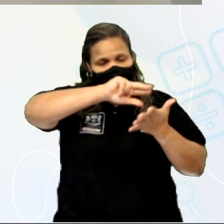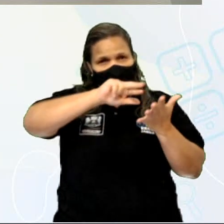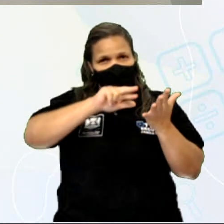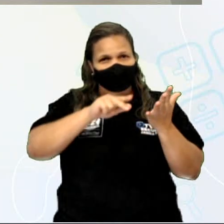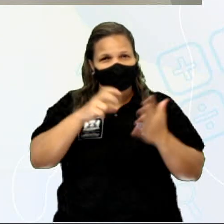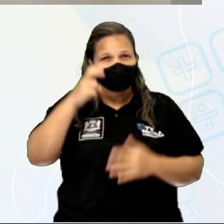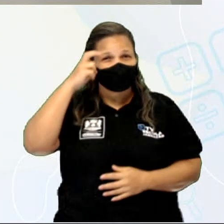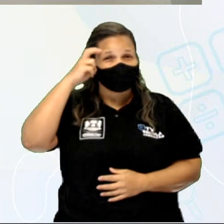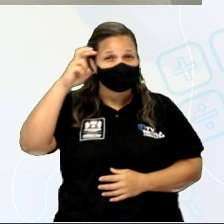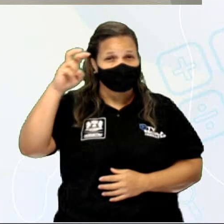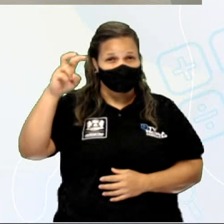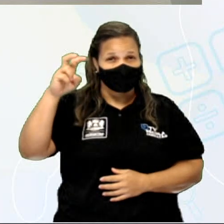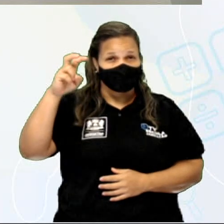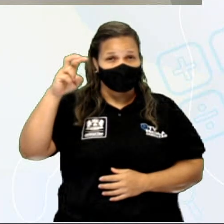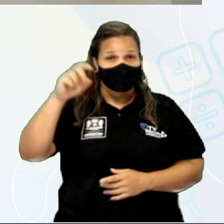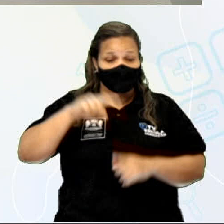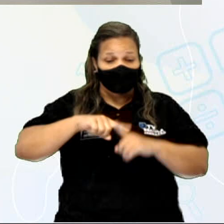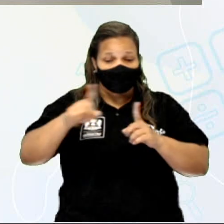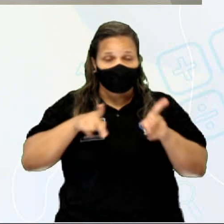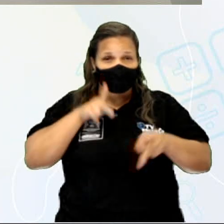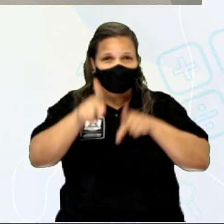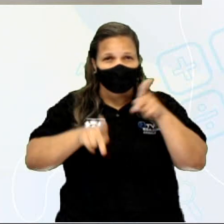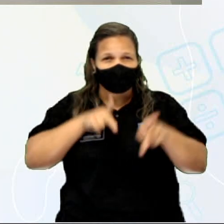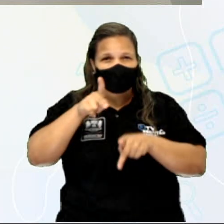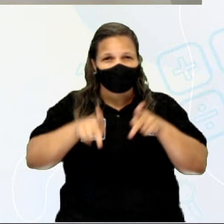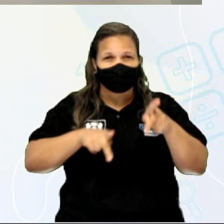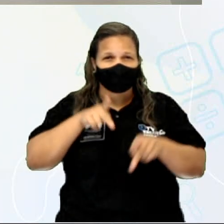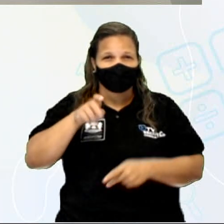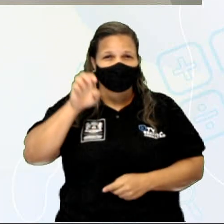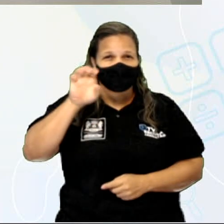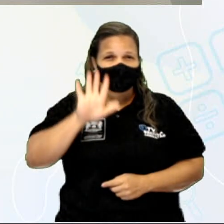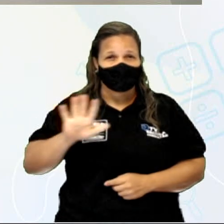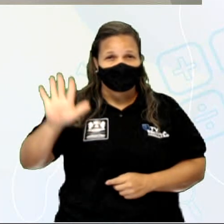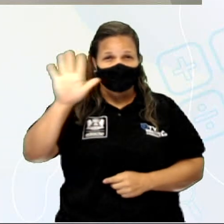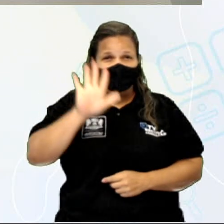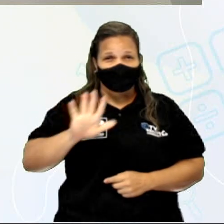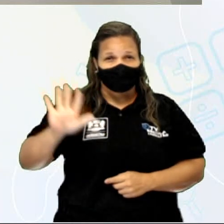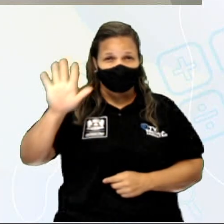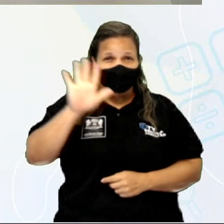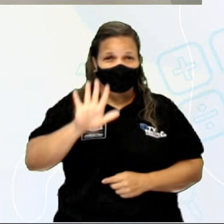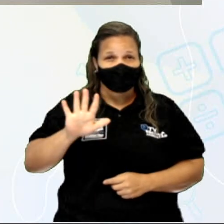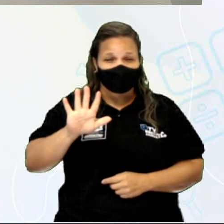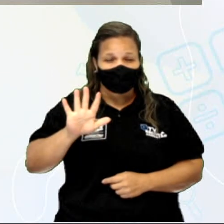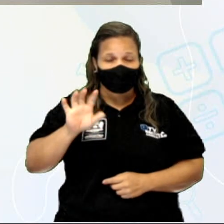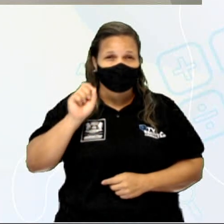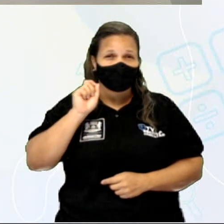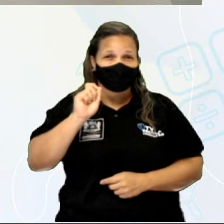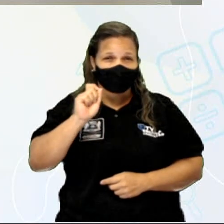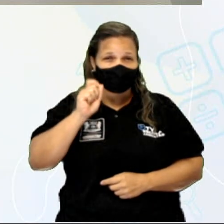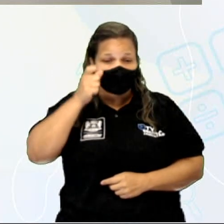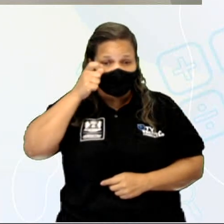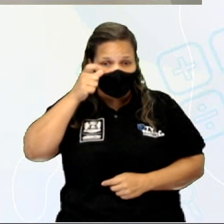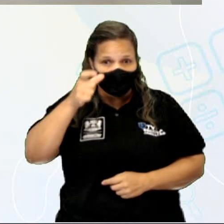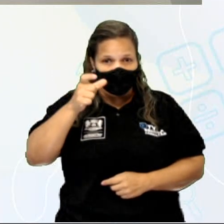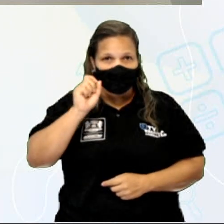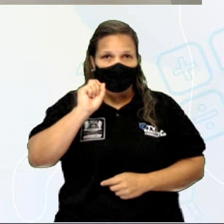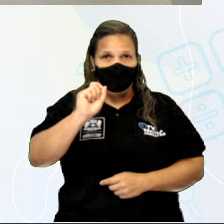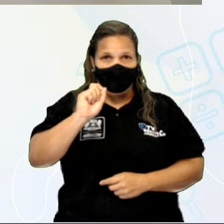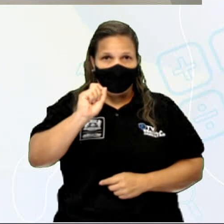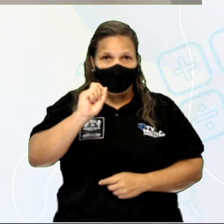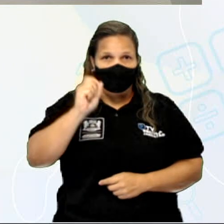fizeram abrir os olhos dos europeus para essa conquista foram as culturas dos astecas e incas, cuja riqueza e